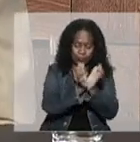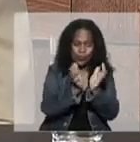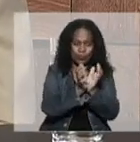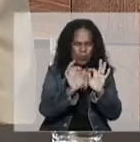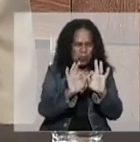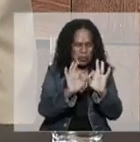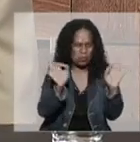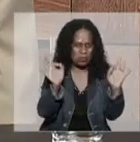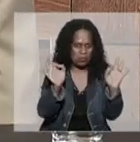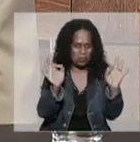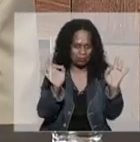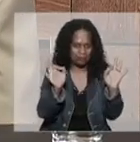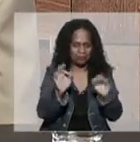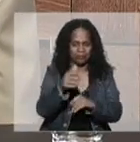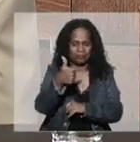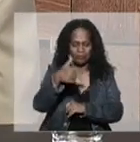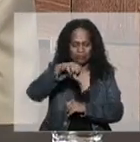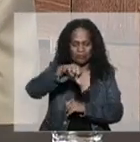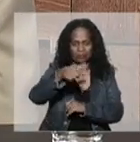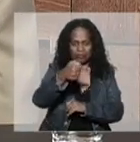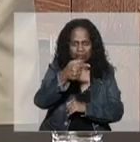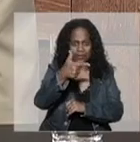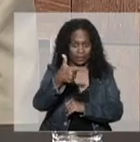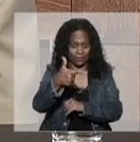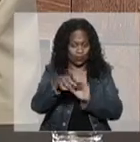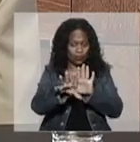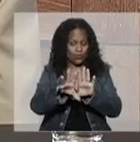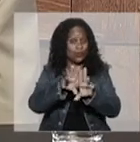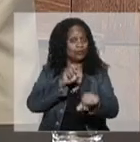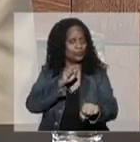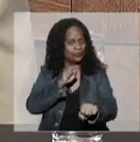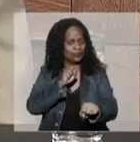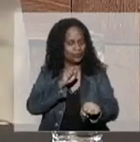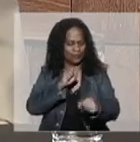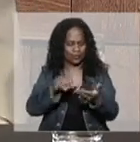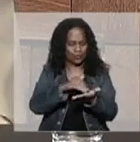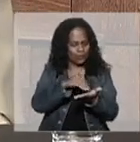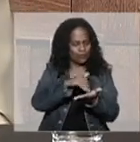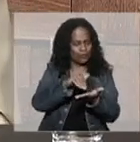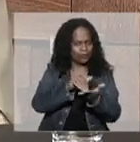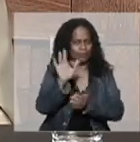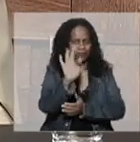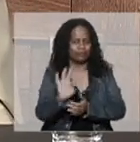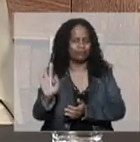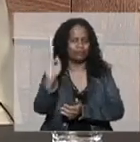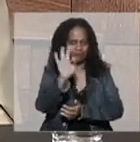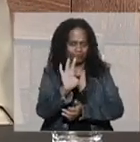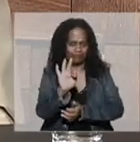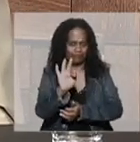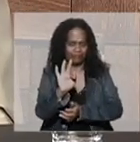legal. Em 72 eu me formo. O secretário da universidade